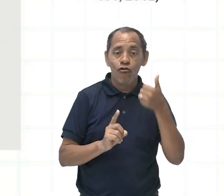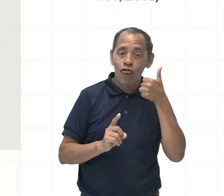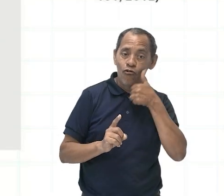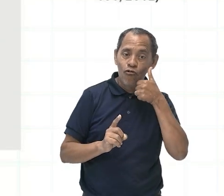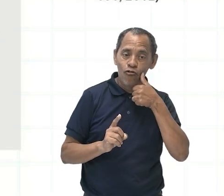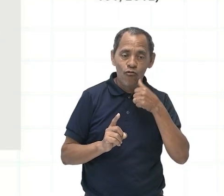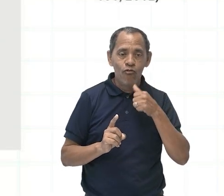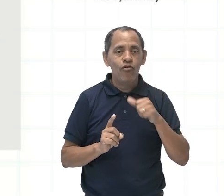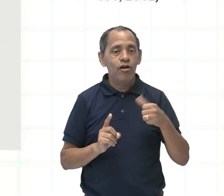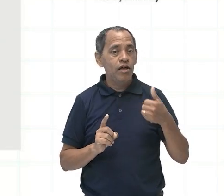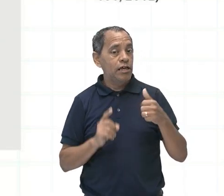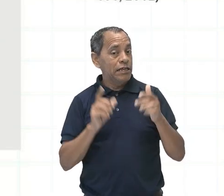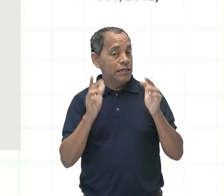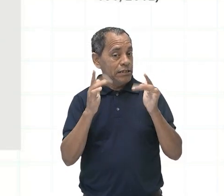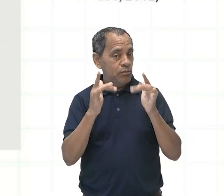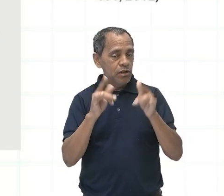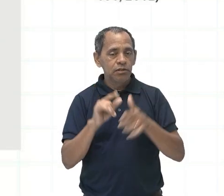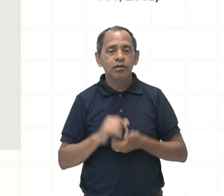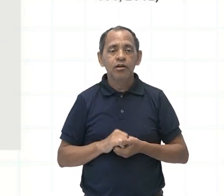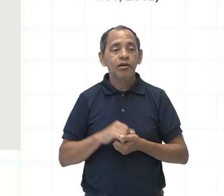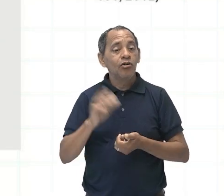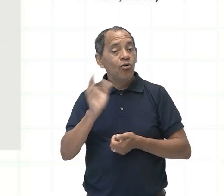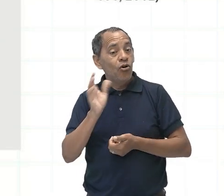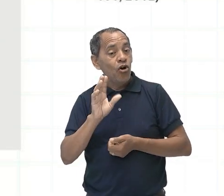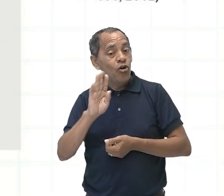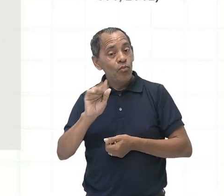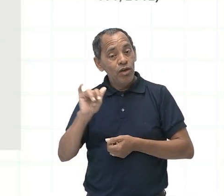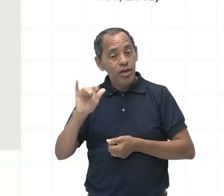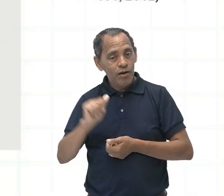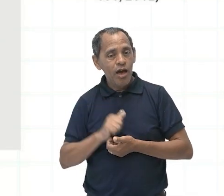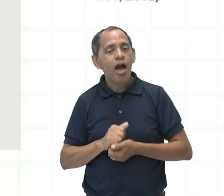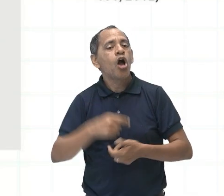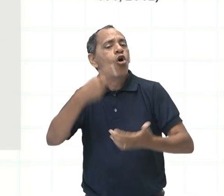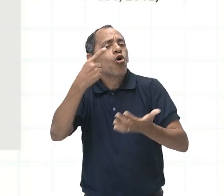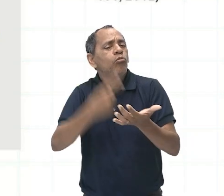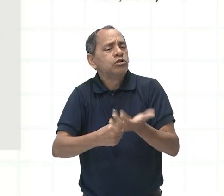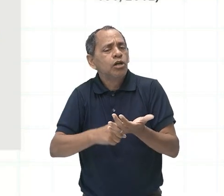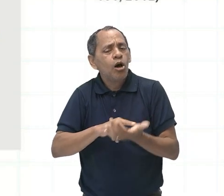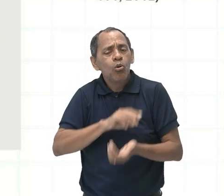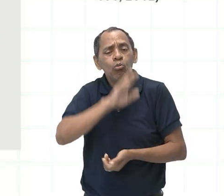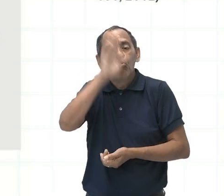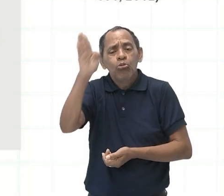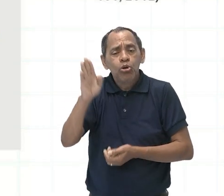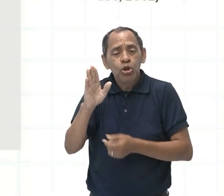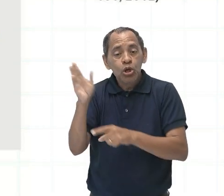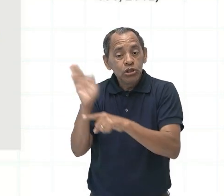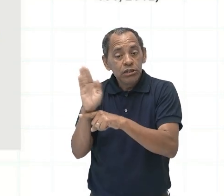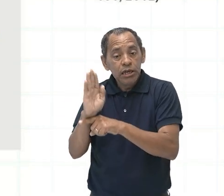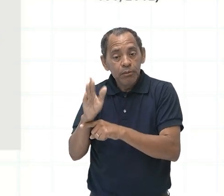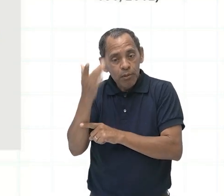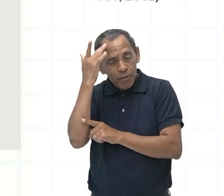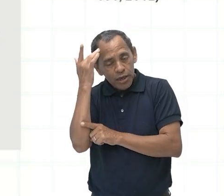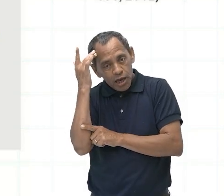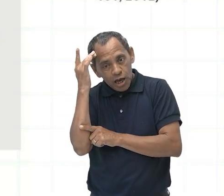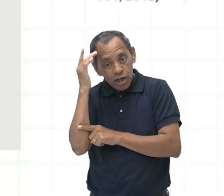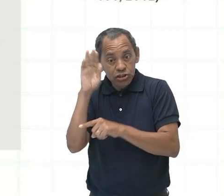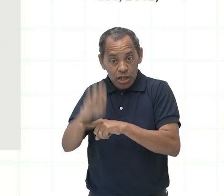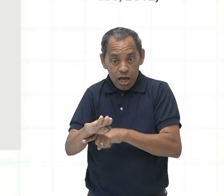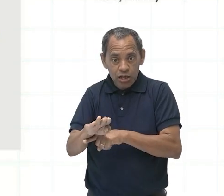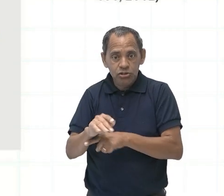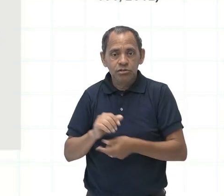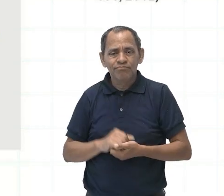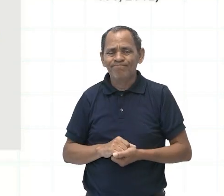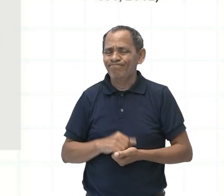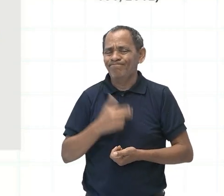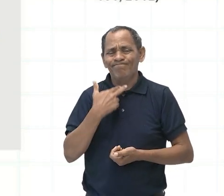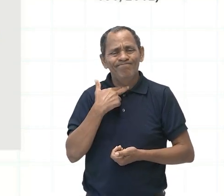Seguinte, a gente combinou de ir no cinema amanhã, sessão da tarde. Não vai